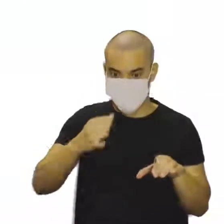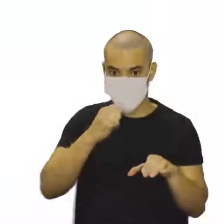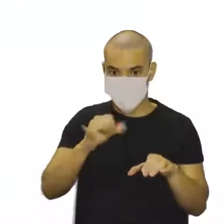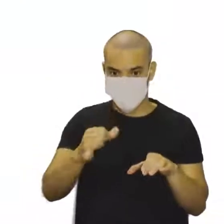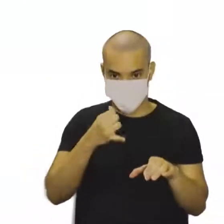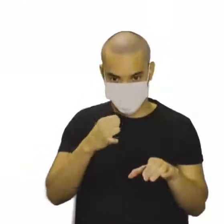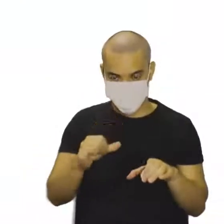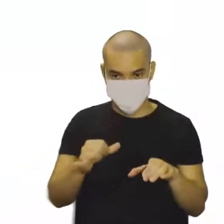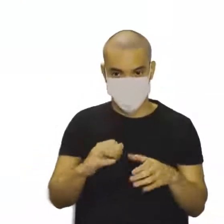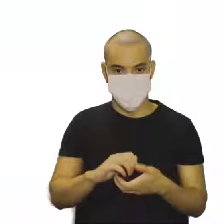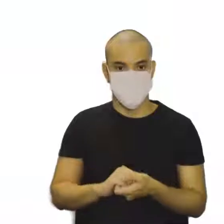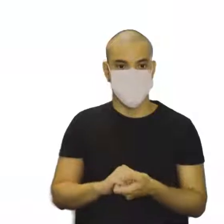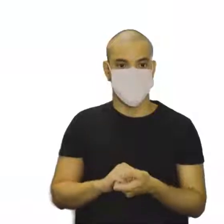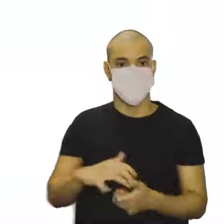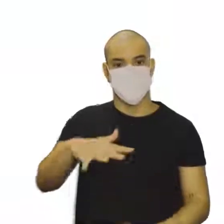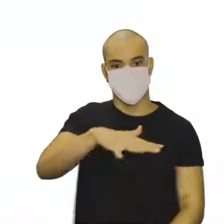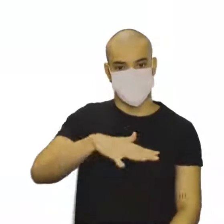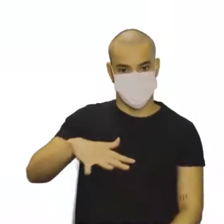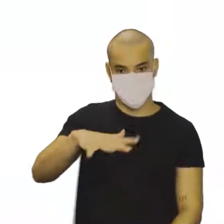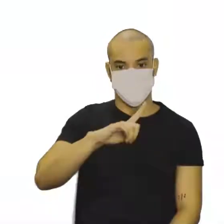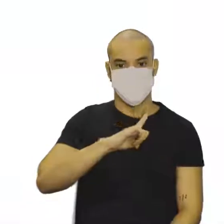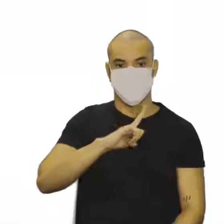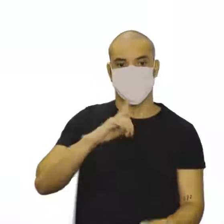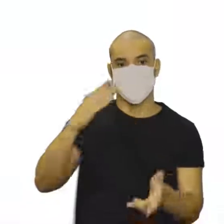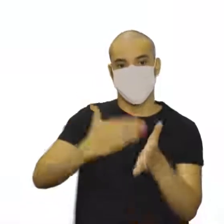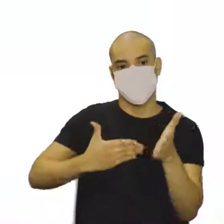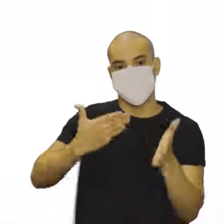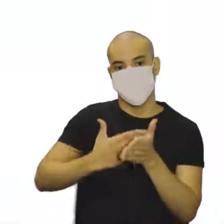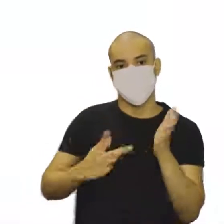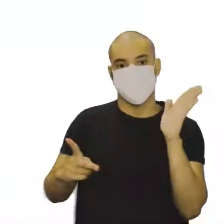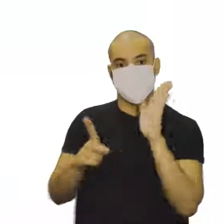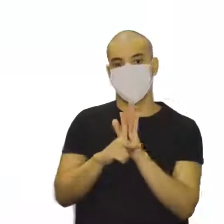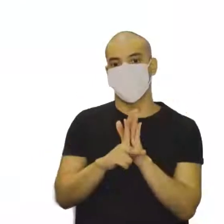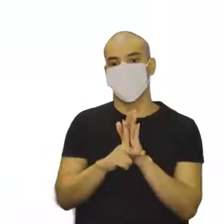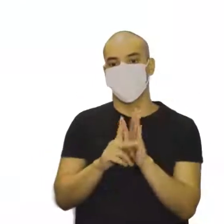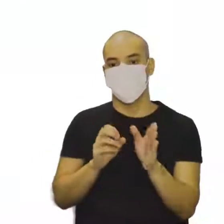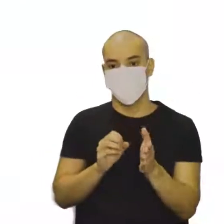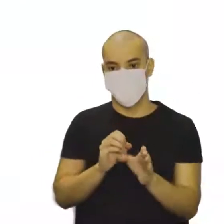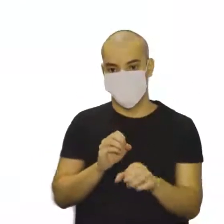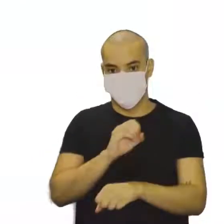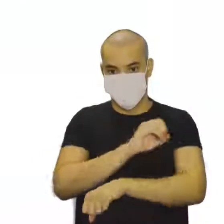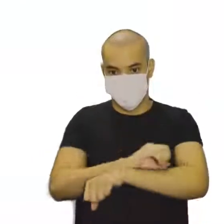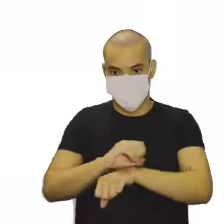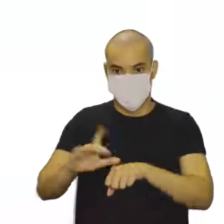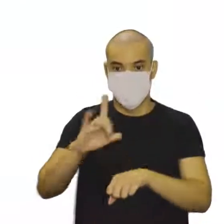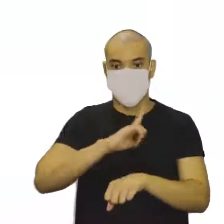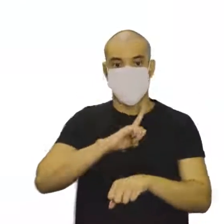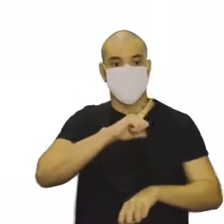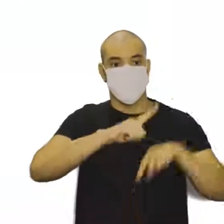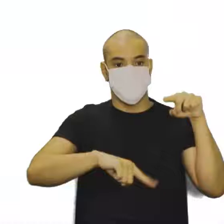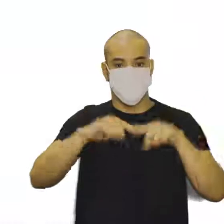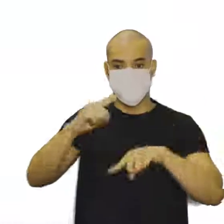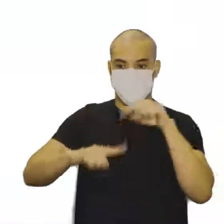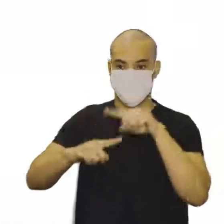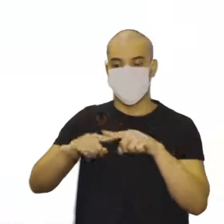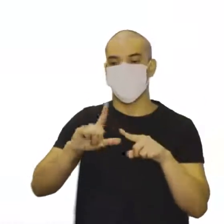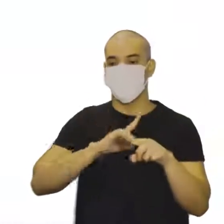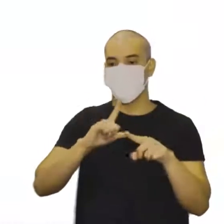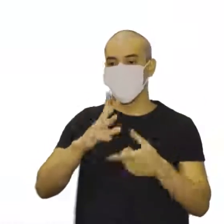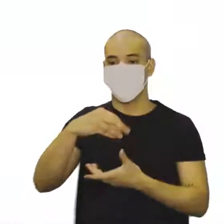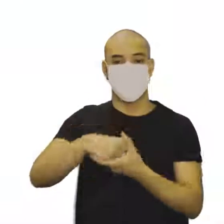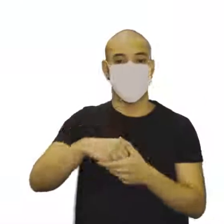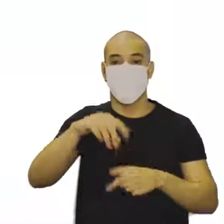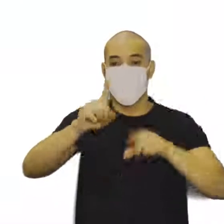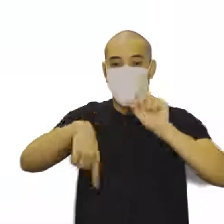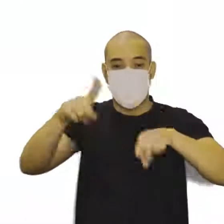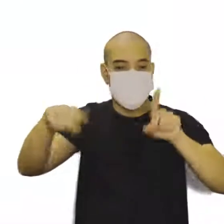ok? Uma área delimitada por um determinado condutor sofre uma variação no fluxo de indução